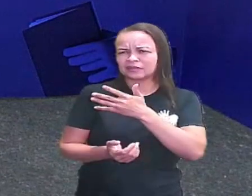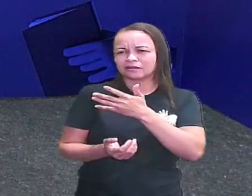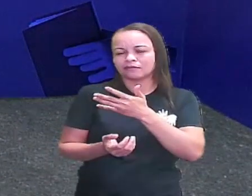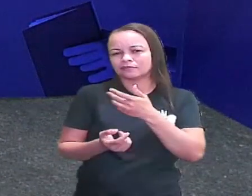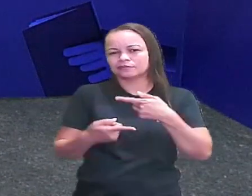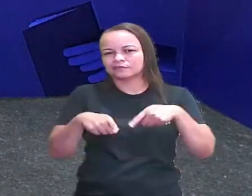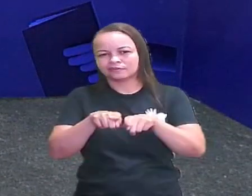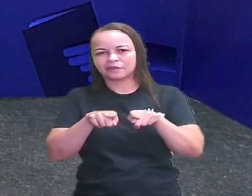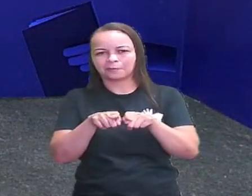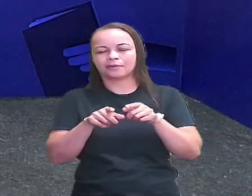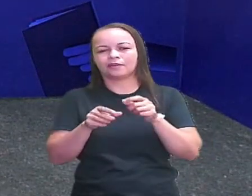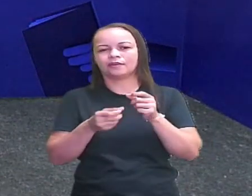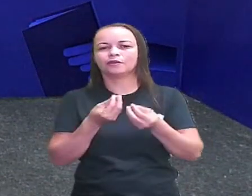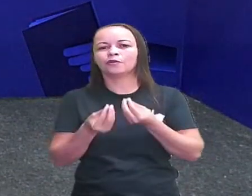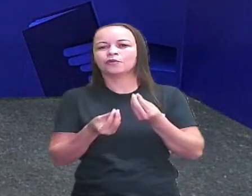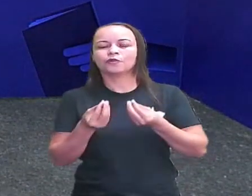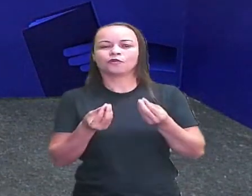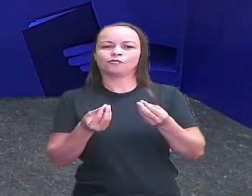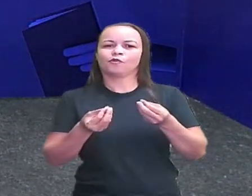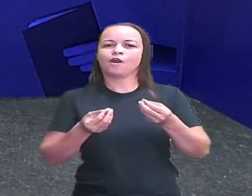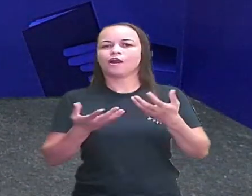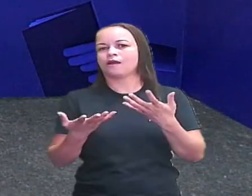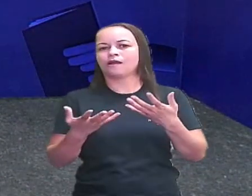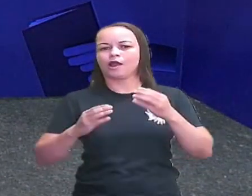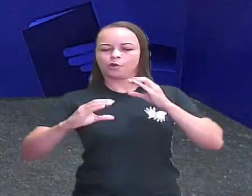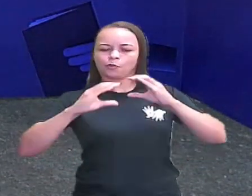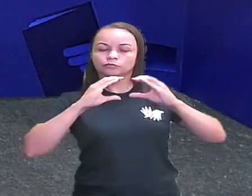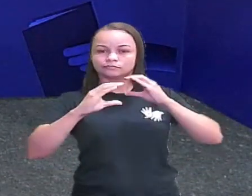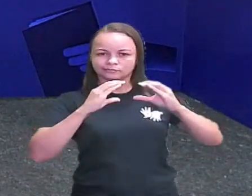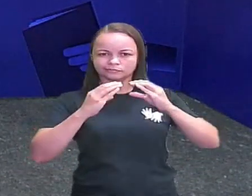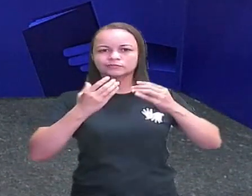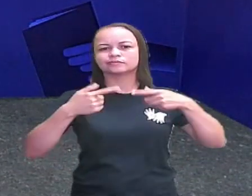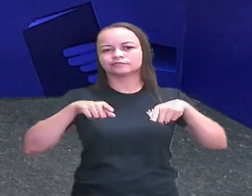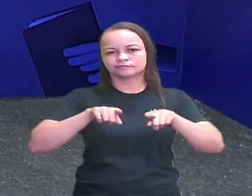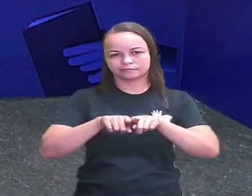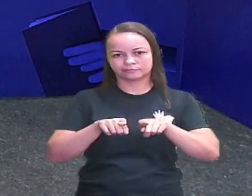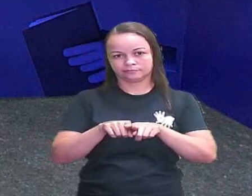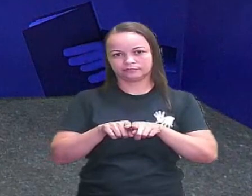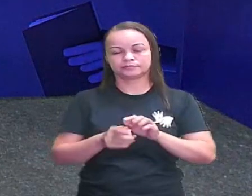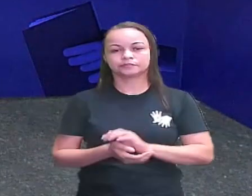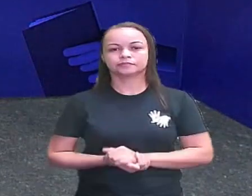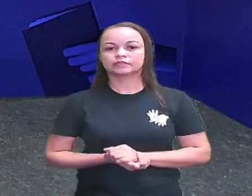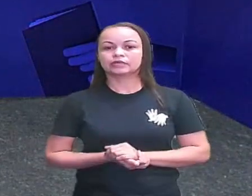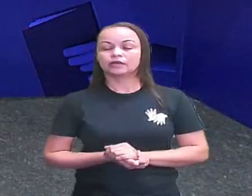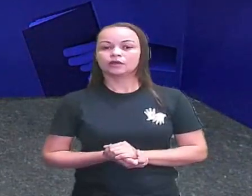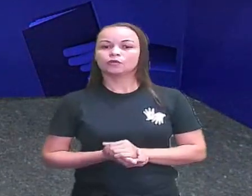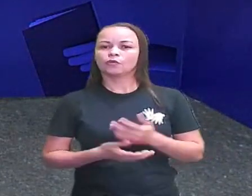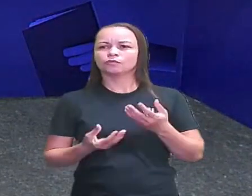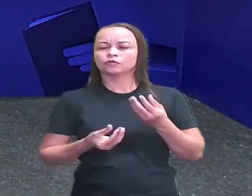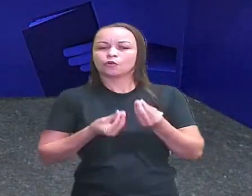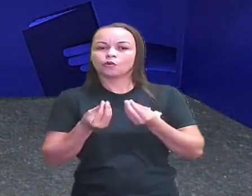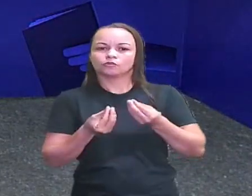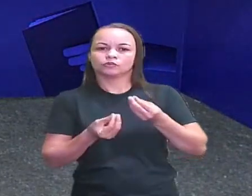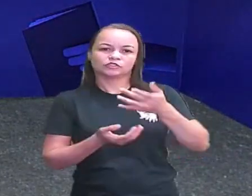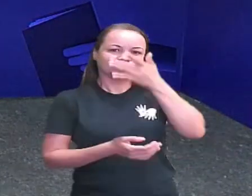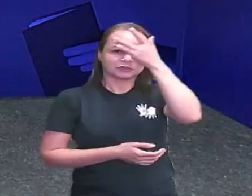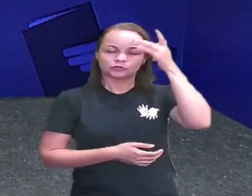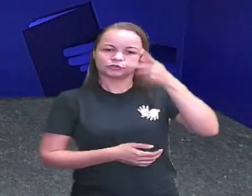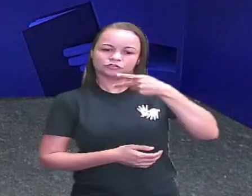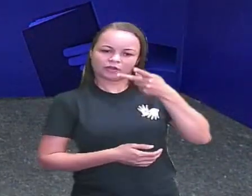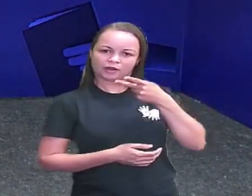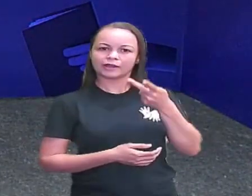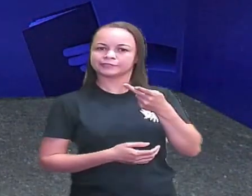como nos comunicamos, né? Com a maneira com a qual muitos falantes se